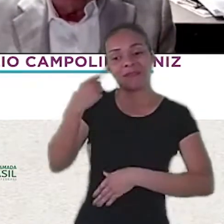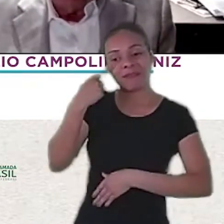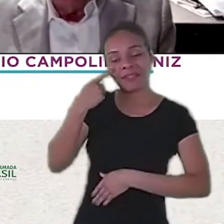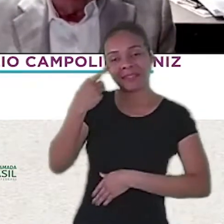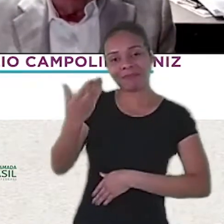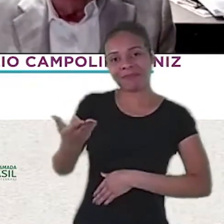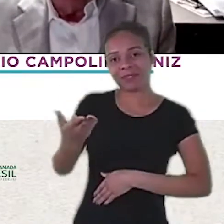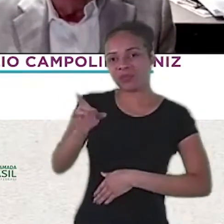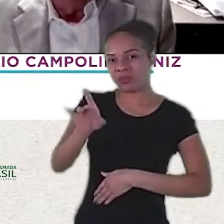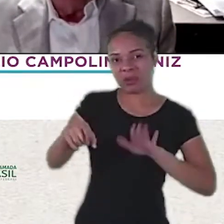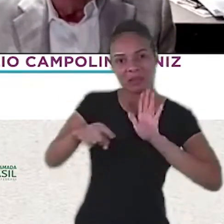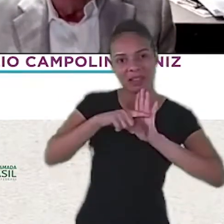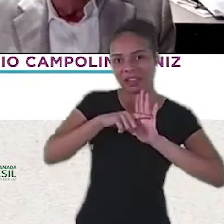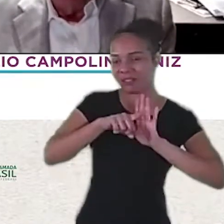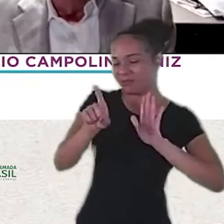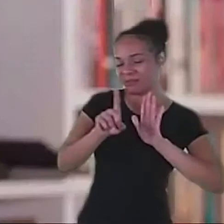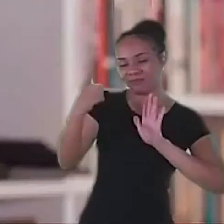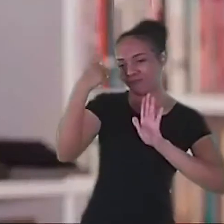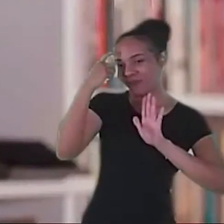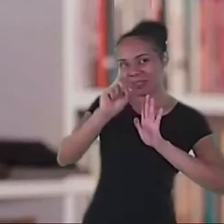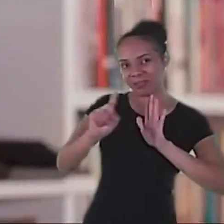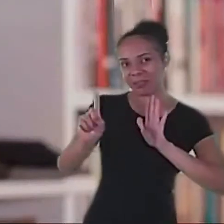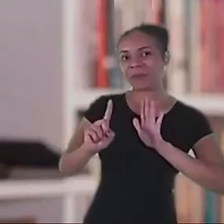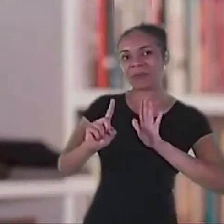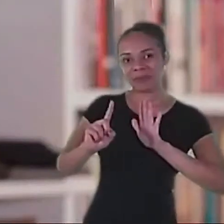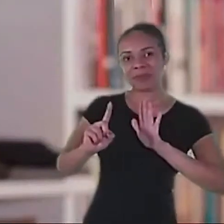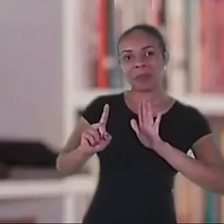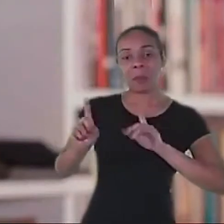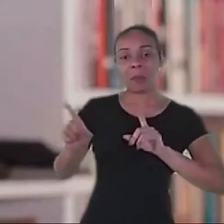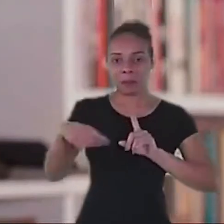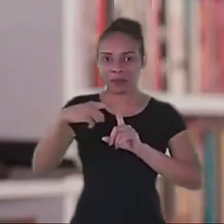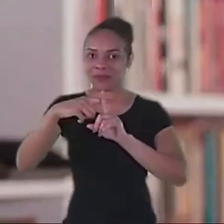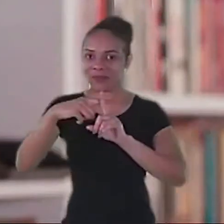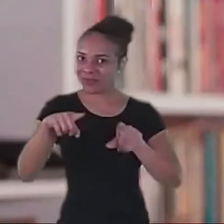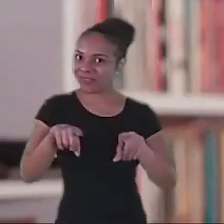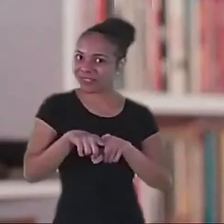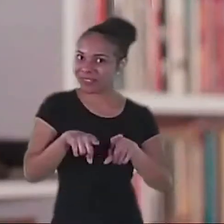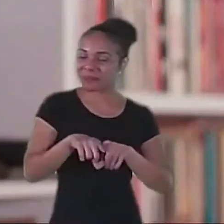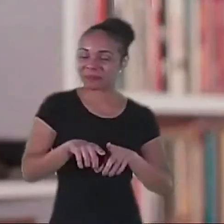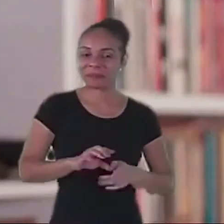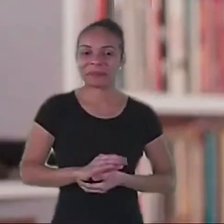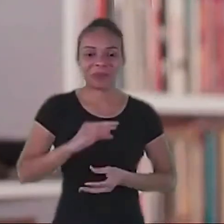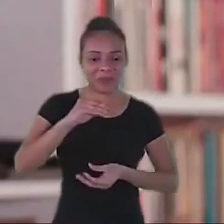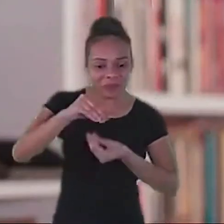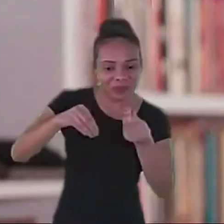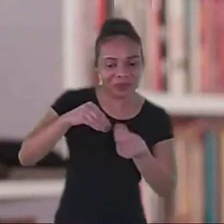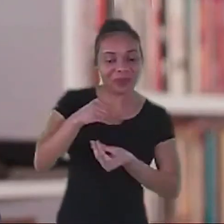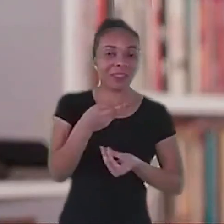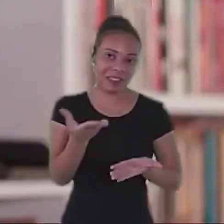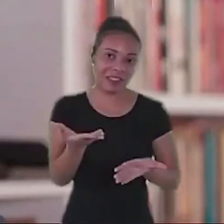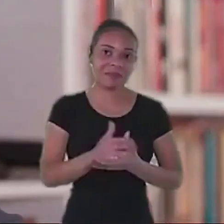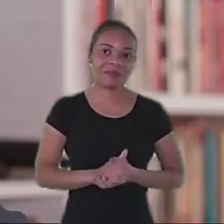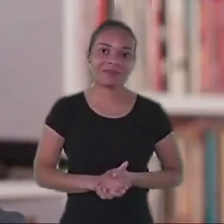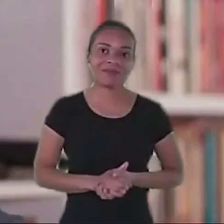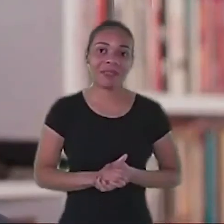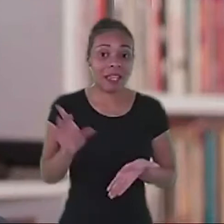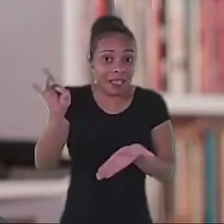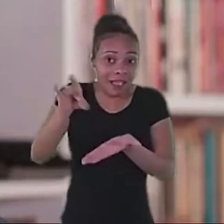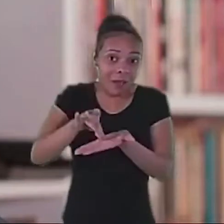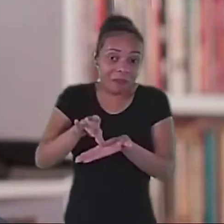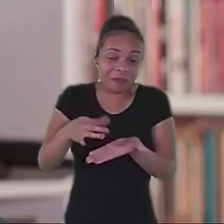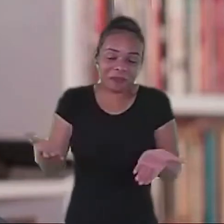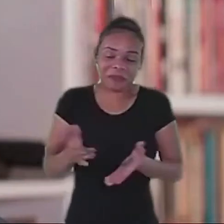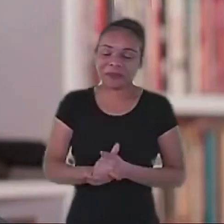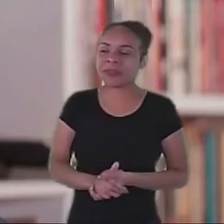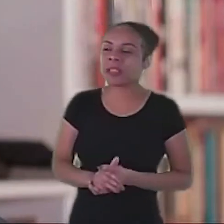agradecer as muitas pessoas que estão nos assistindo aqui no YouTube, sabendo que também